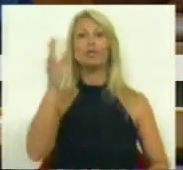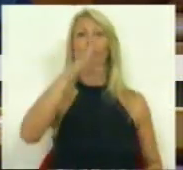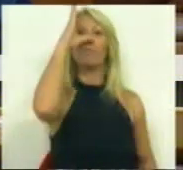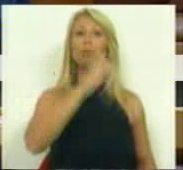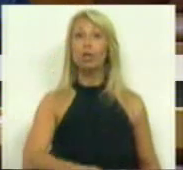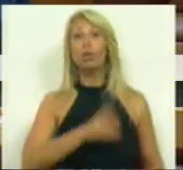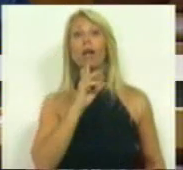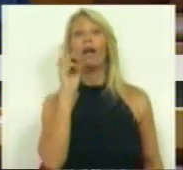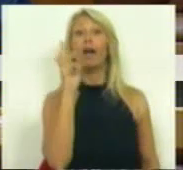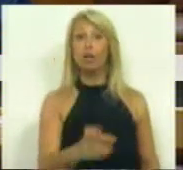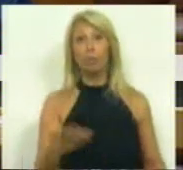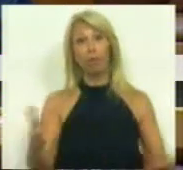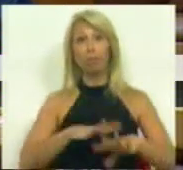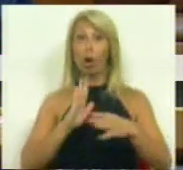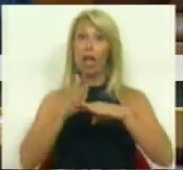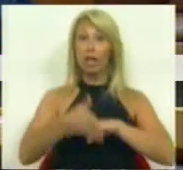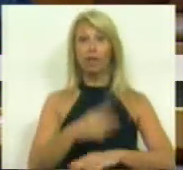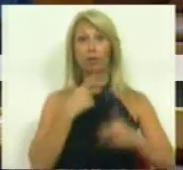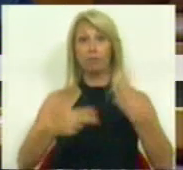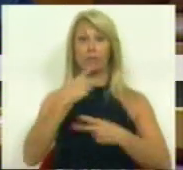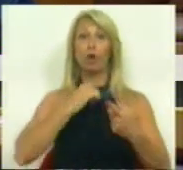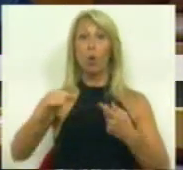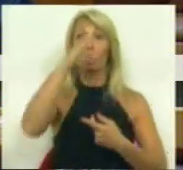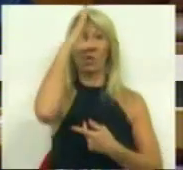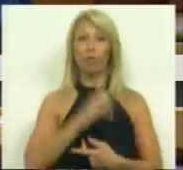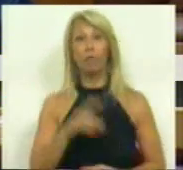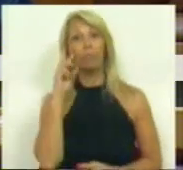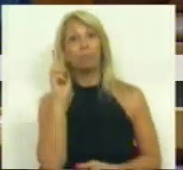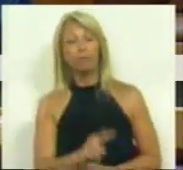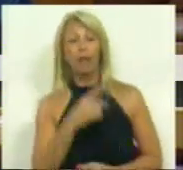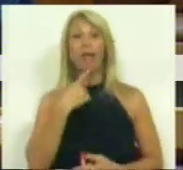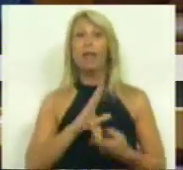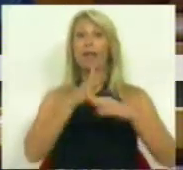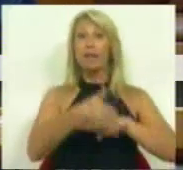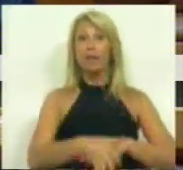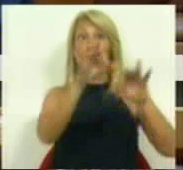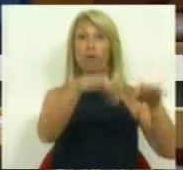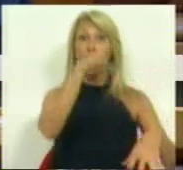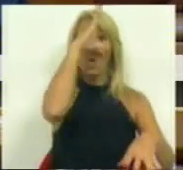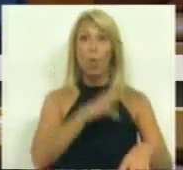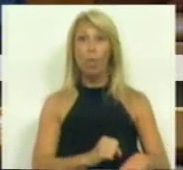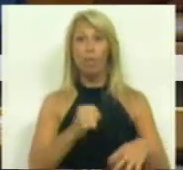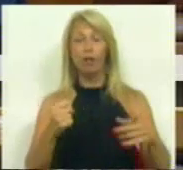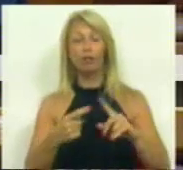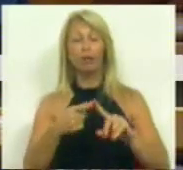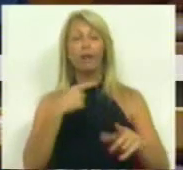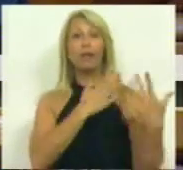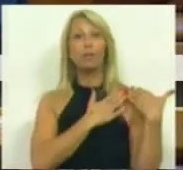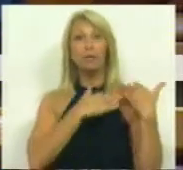às intervenções de censura. Tivemos até uma intervenção final do Ministro responsável pela defunta